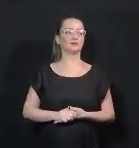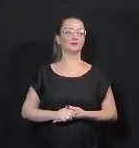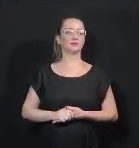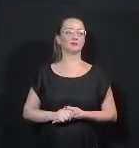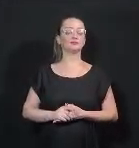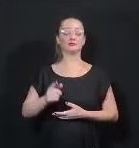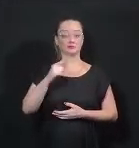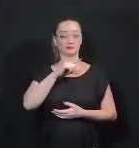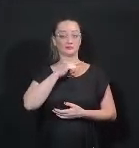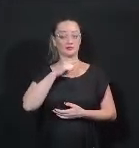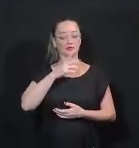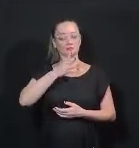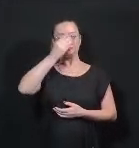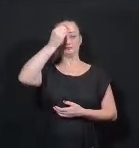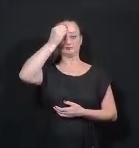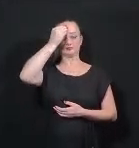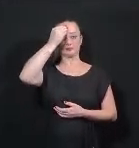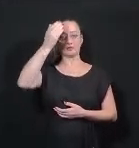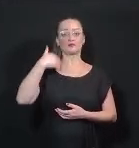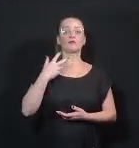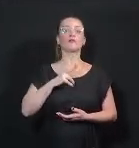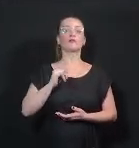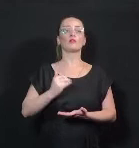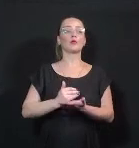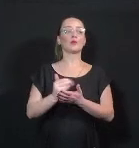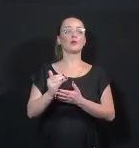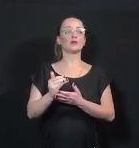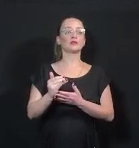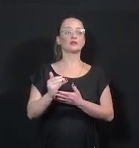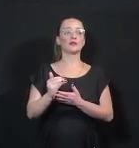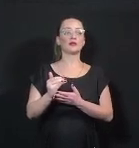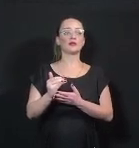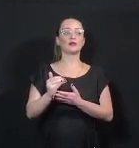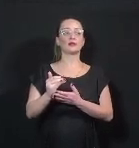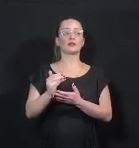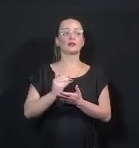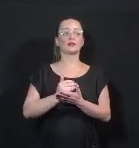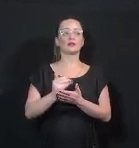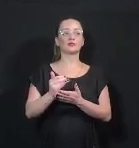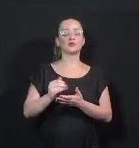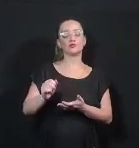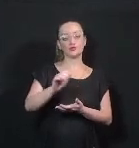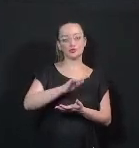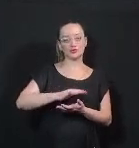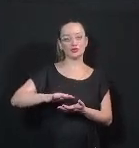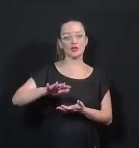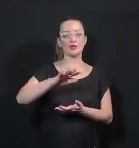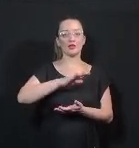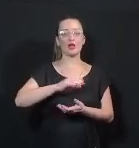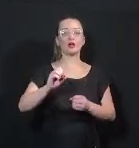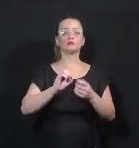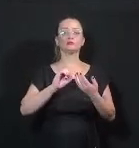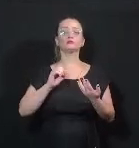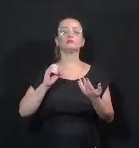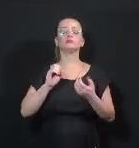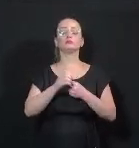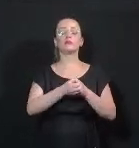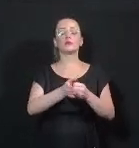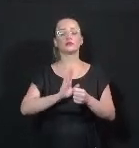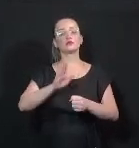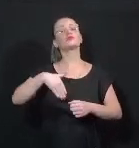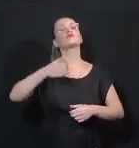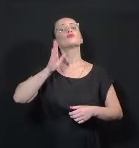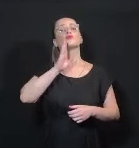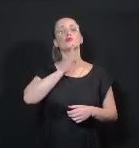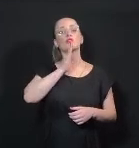aqui em mente, nós vamos começar falando de noções gerais de democracia, porque vocês já ouviram, né,